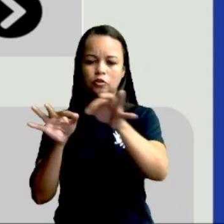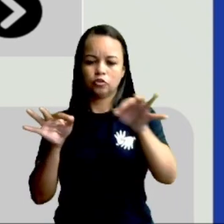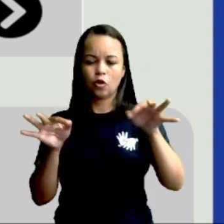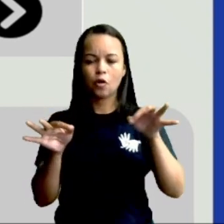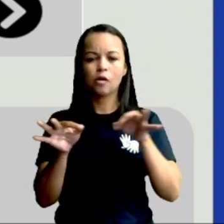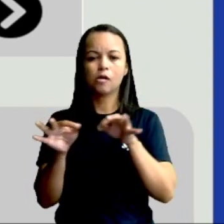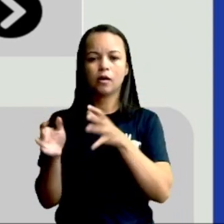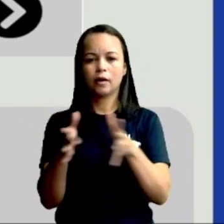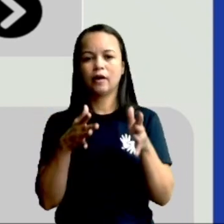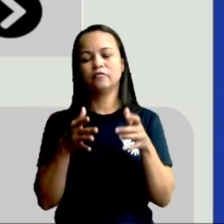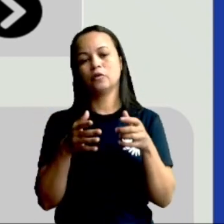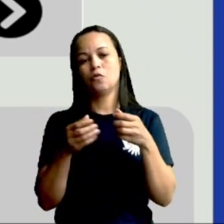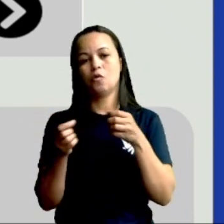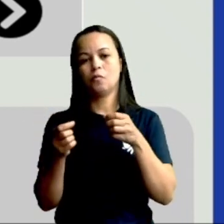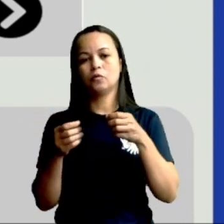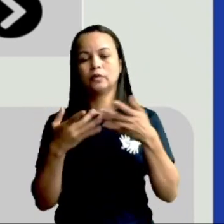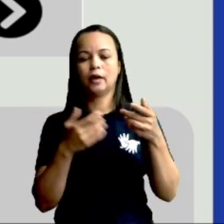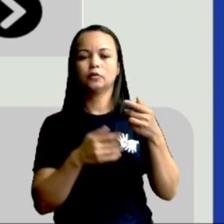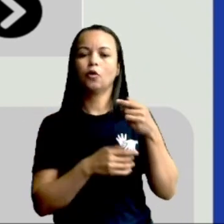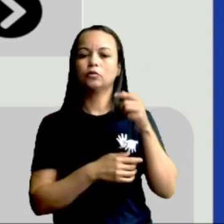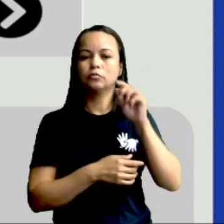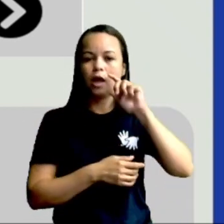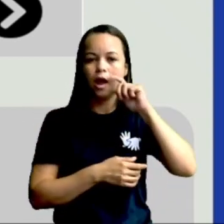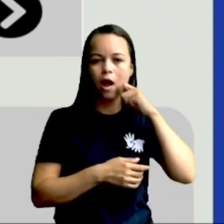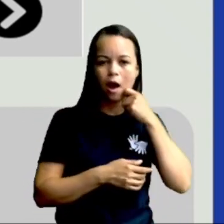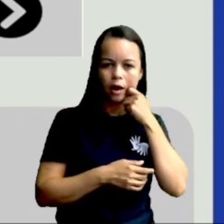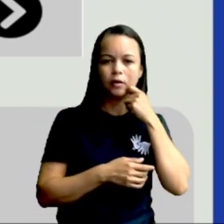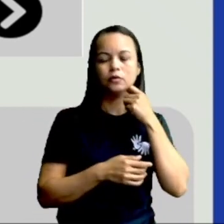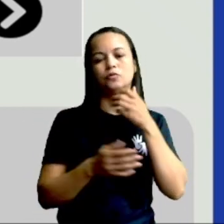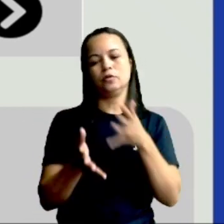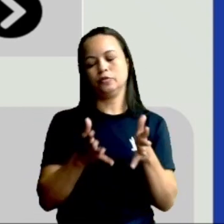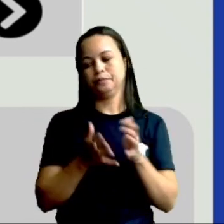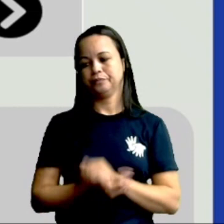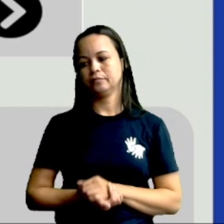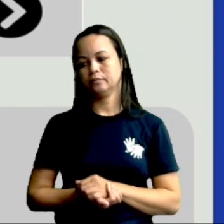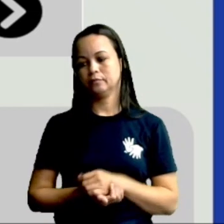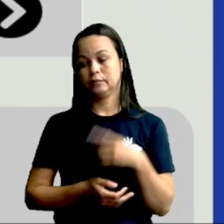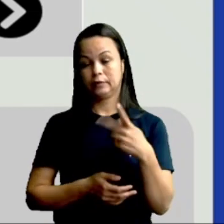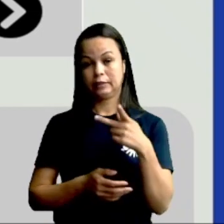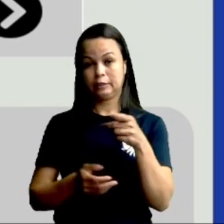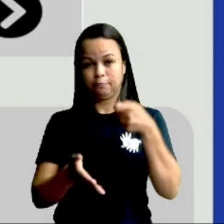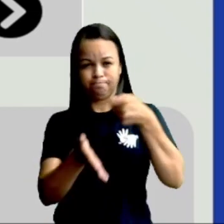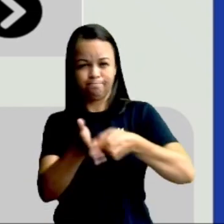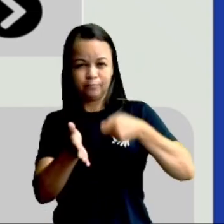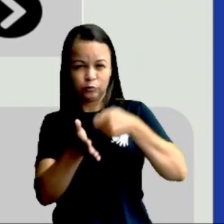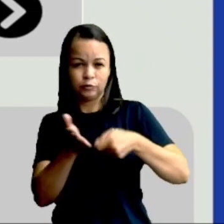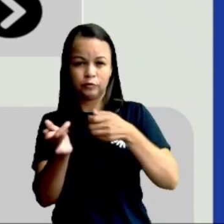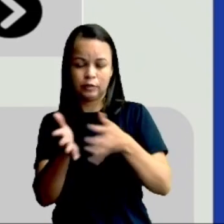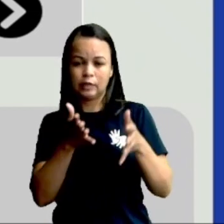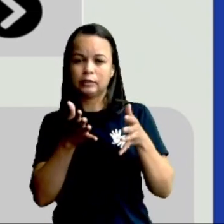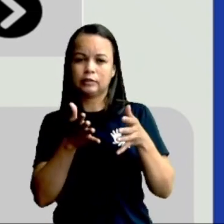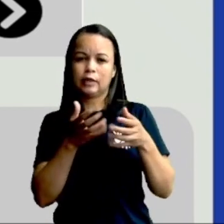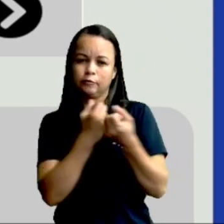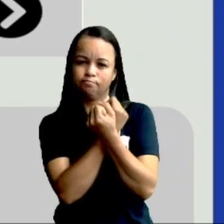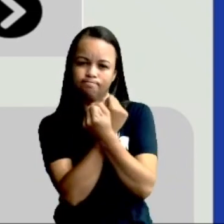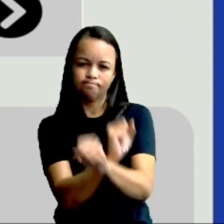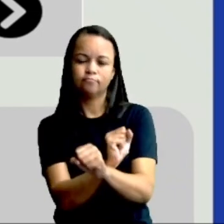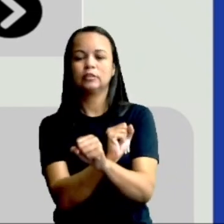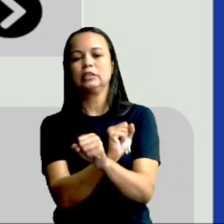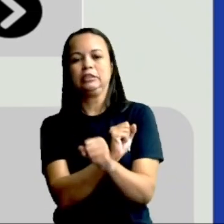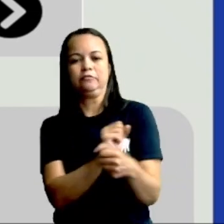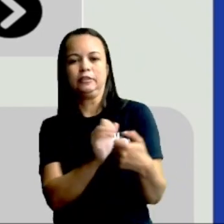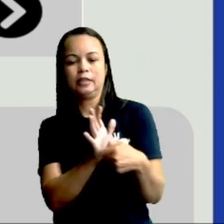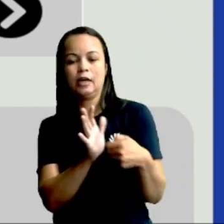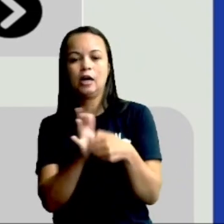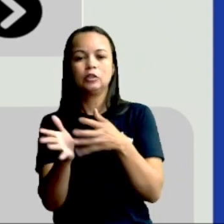como território de Alagoas. Ele liderava o maior reduto da resistência à escravidão do